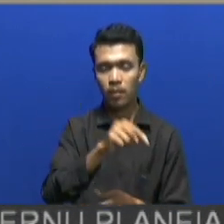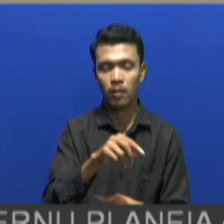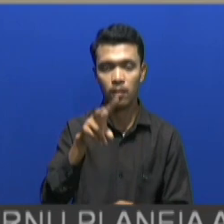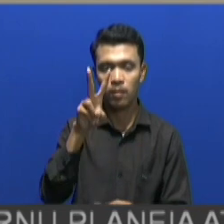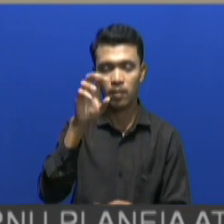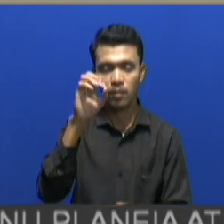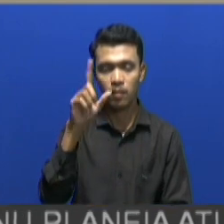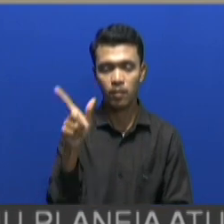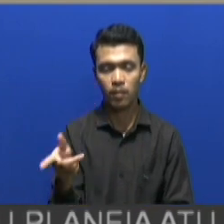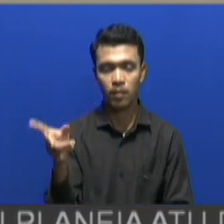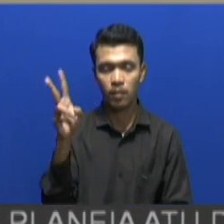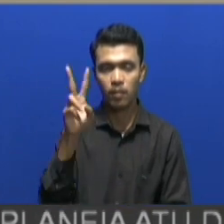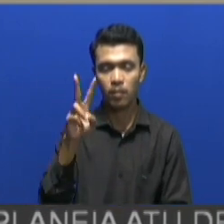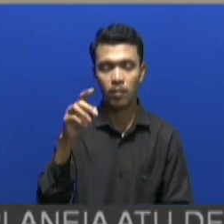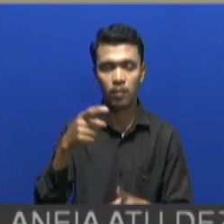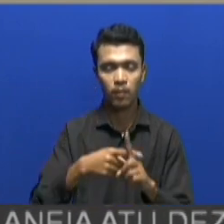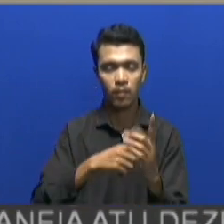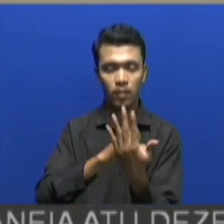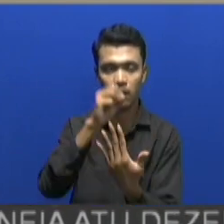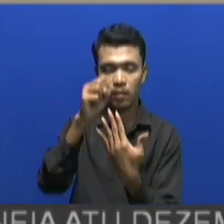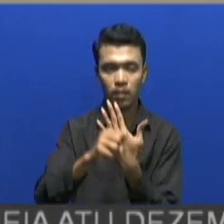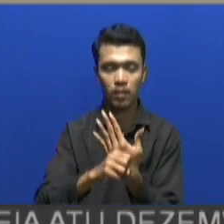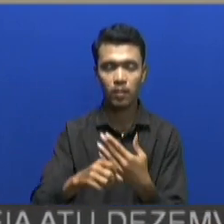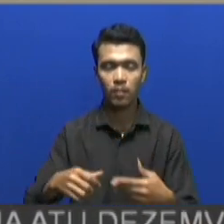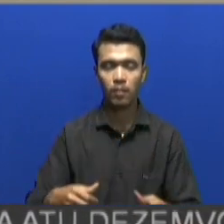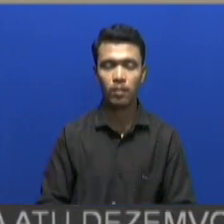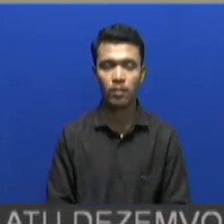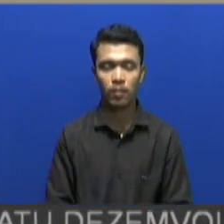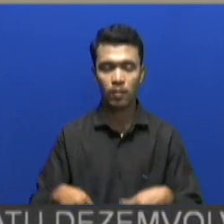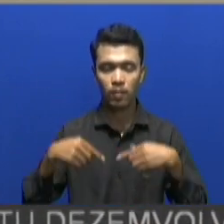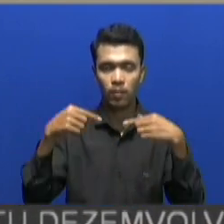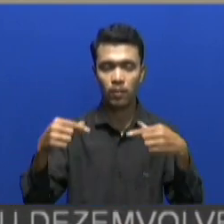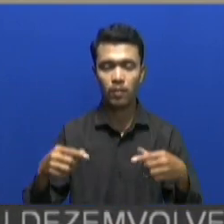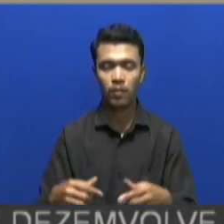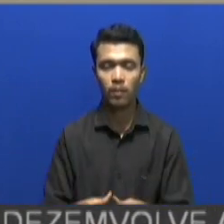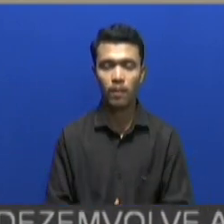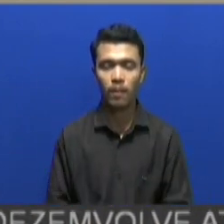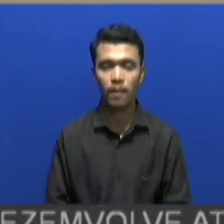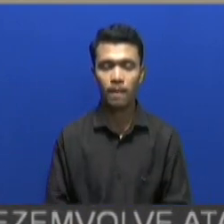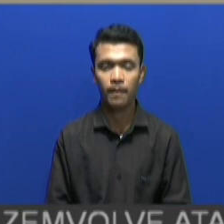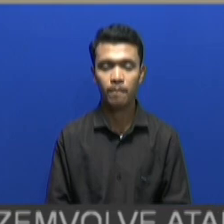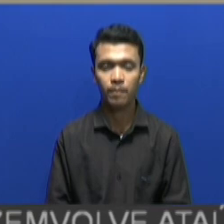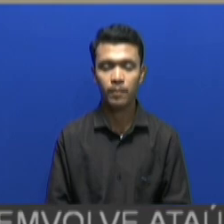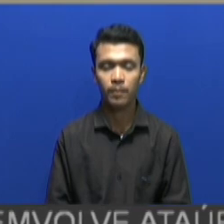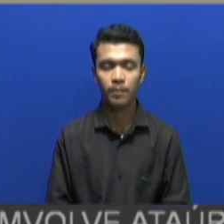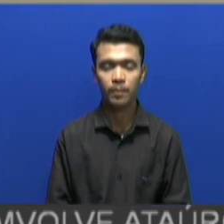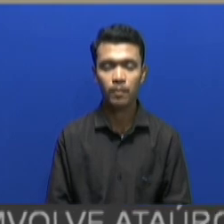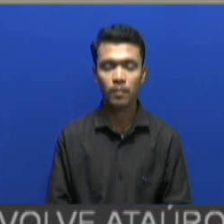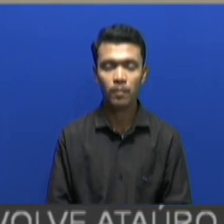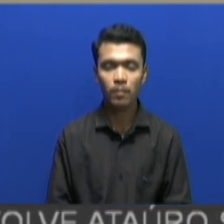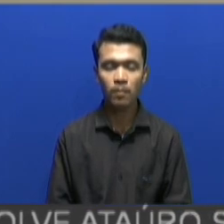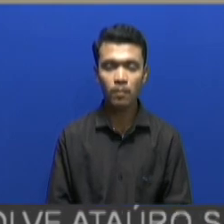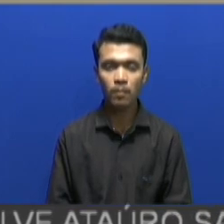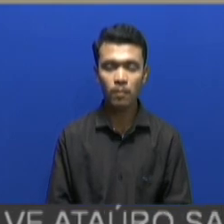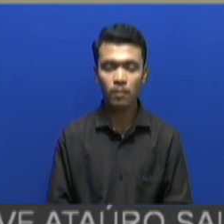14 de setembro. Atribui competência para a Direção-Geral do Tesouro, atribuindo o processo de implementação padrão